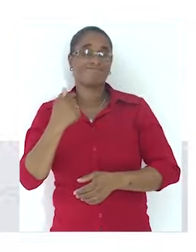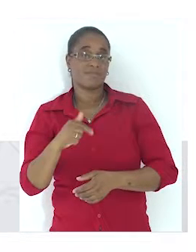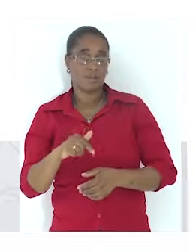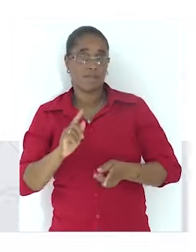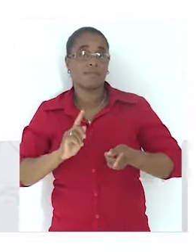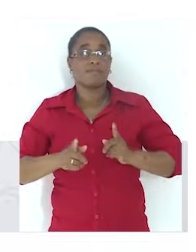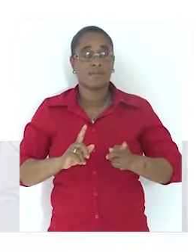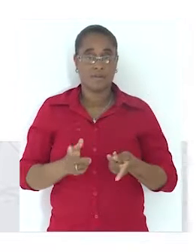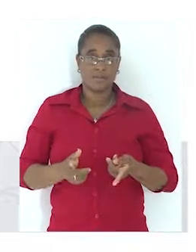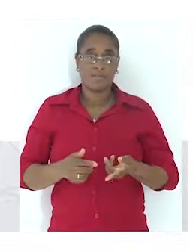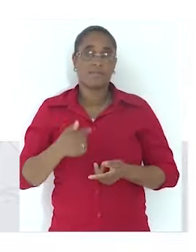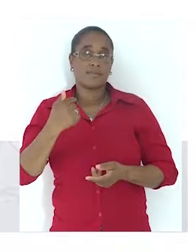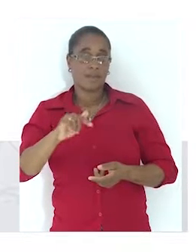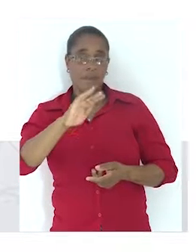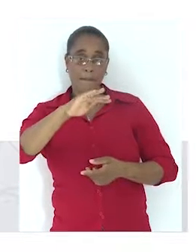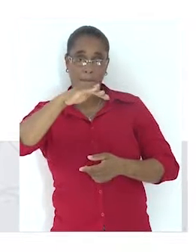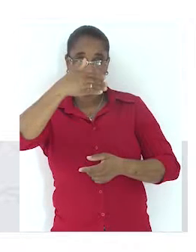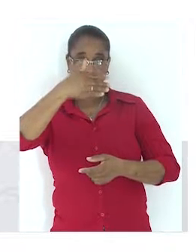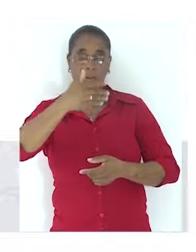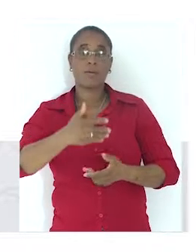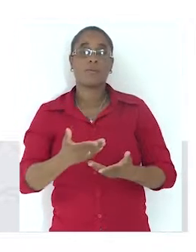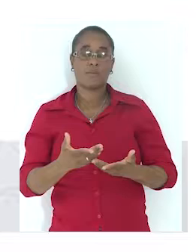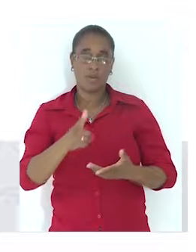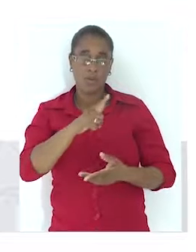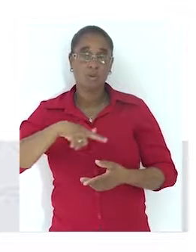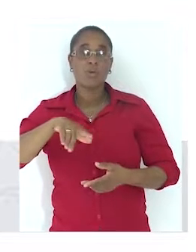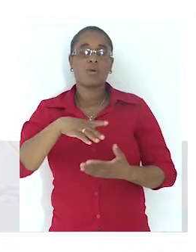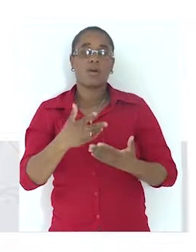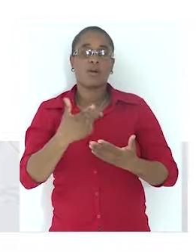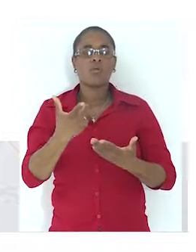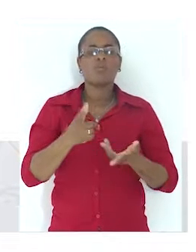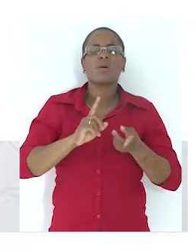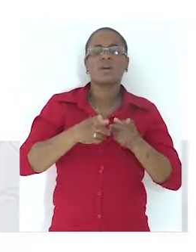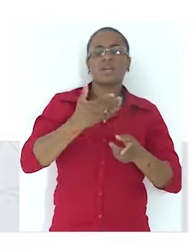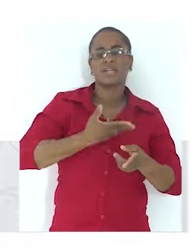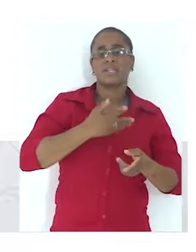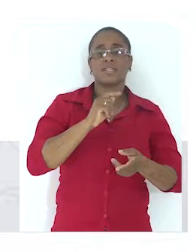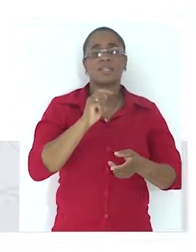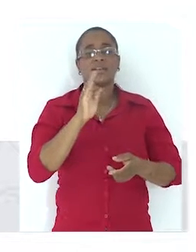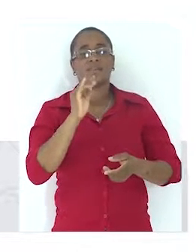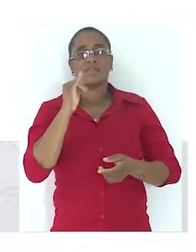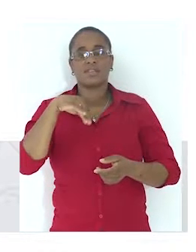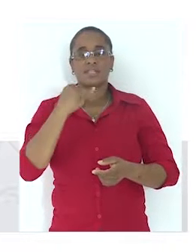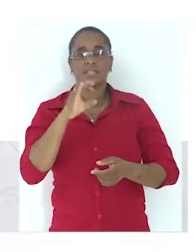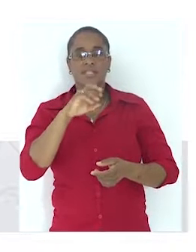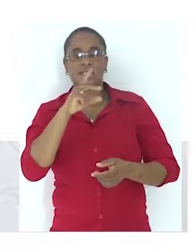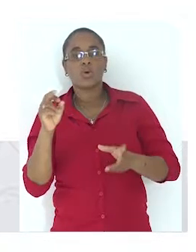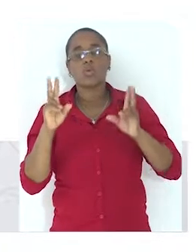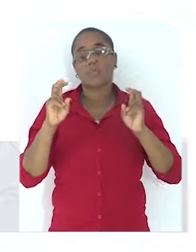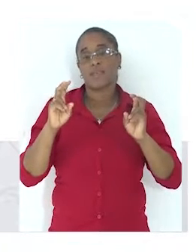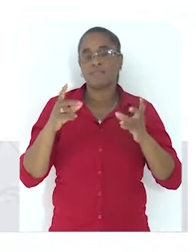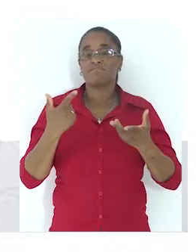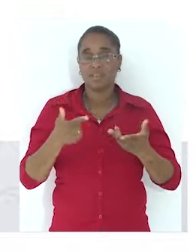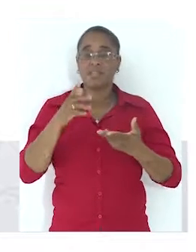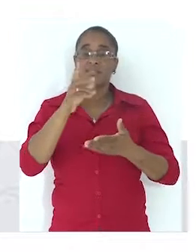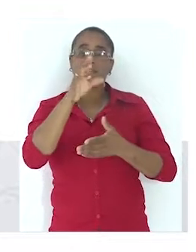que ter, em primeiro lugar, uma definição do tema. Temos que definir o